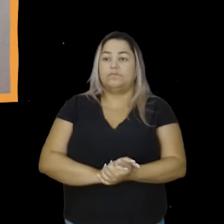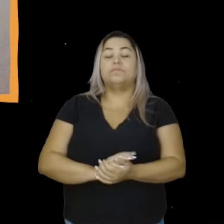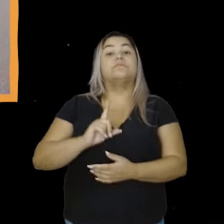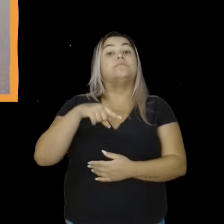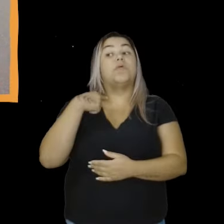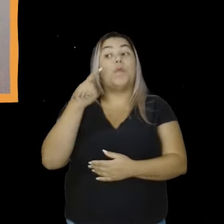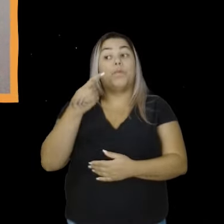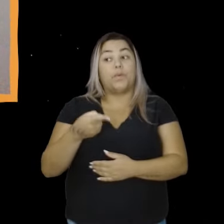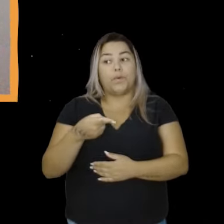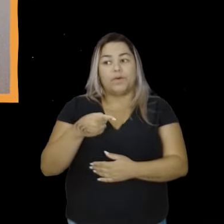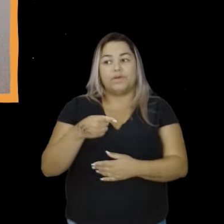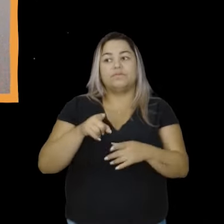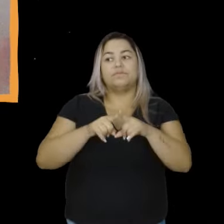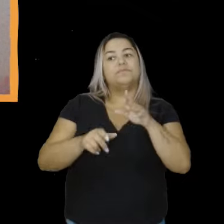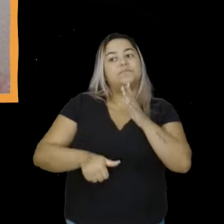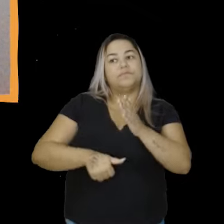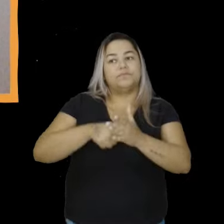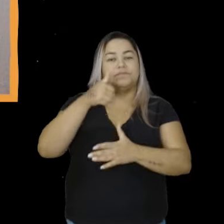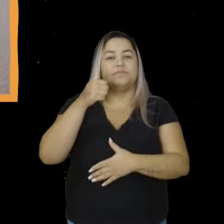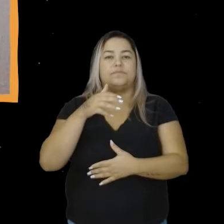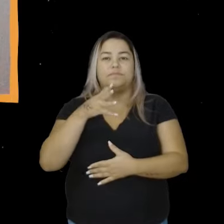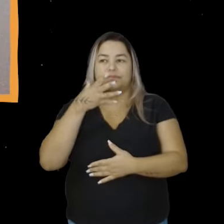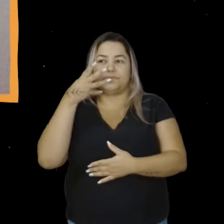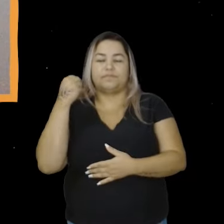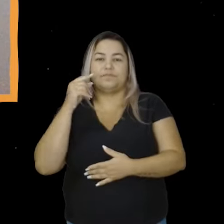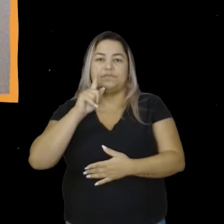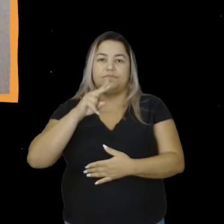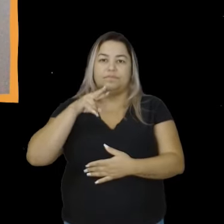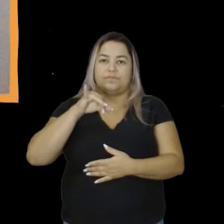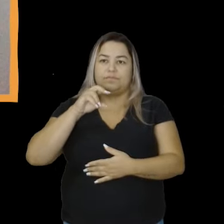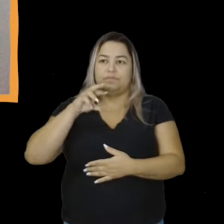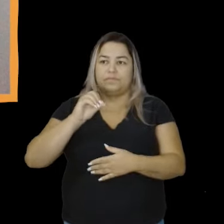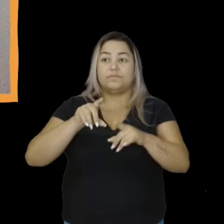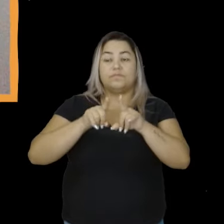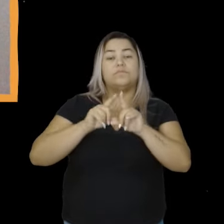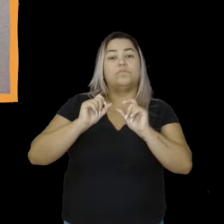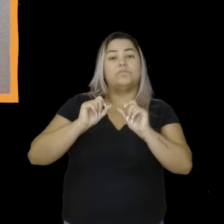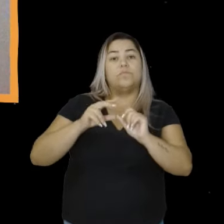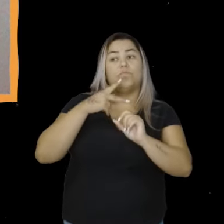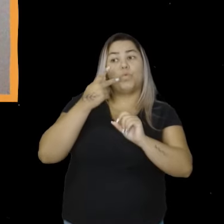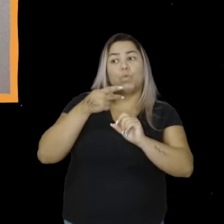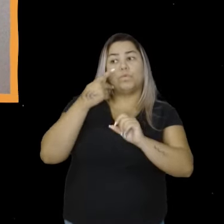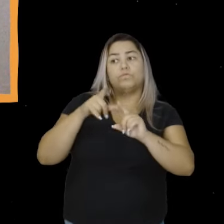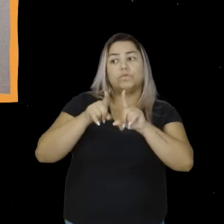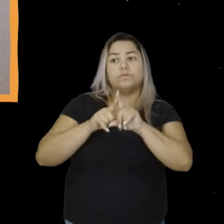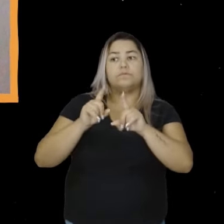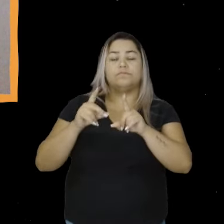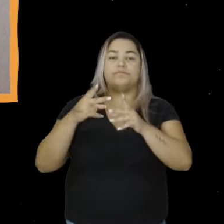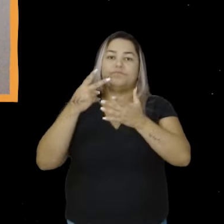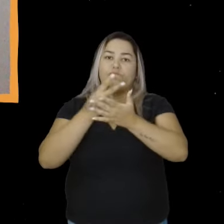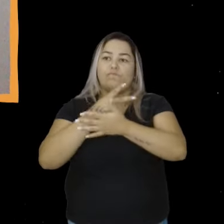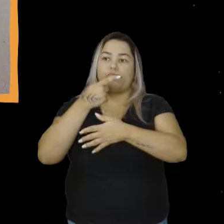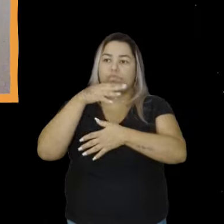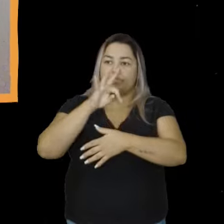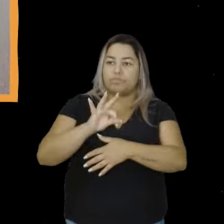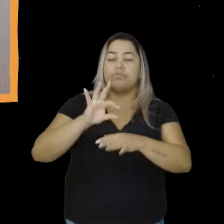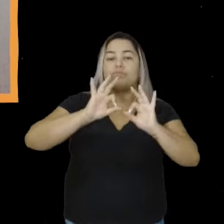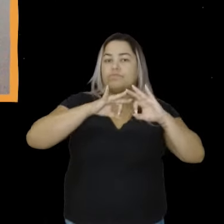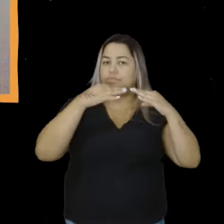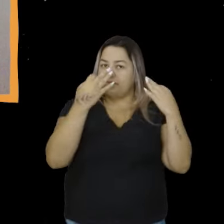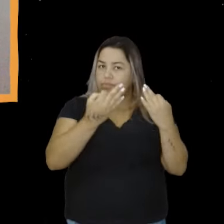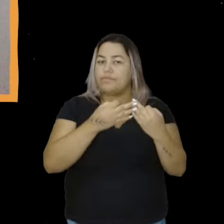pouco. Primeiro, a gente esquenta os motores com o Genuíno explicando as várias tendências que formam o PT. Isso mesmo. Como qualquer família,